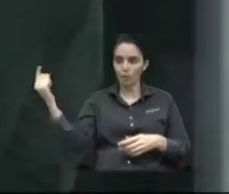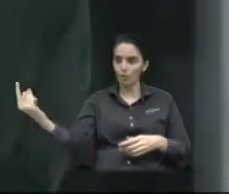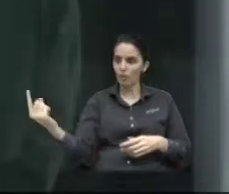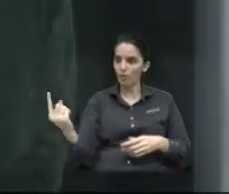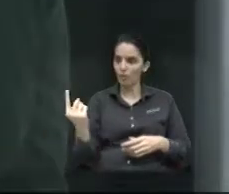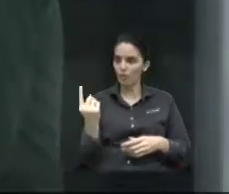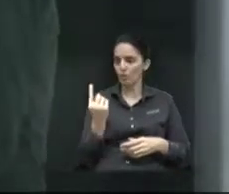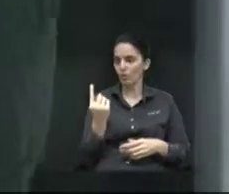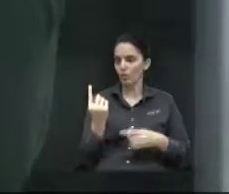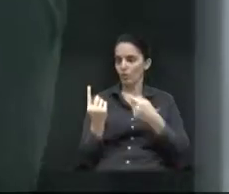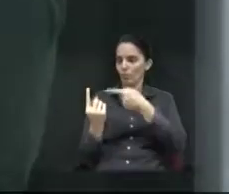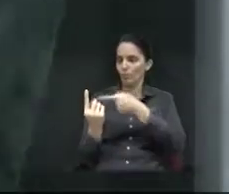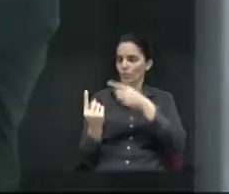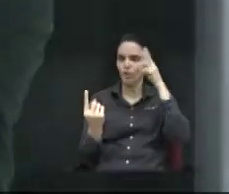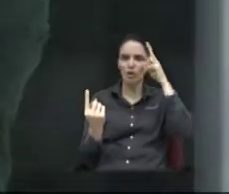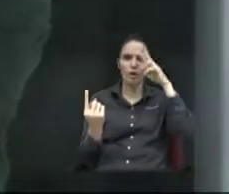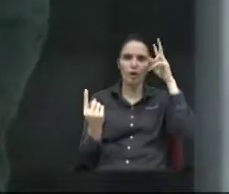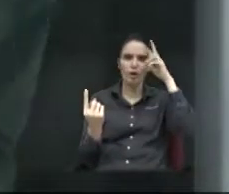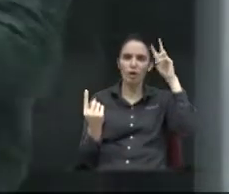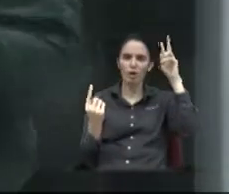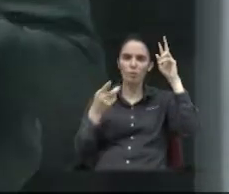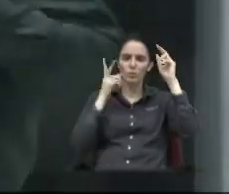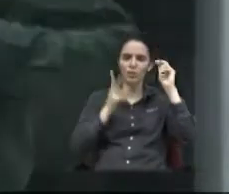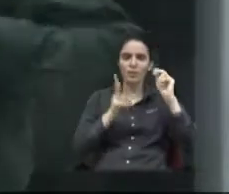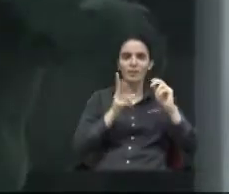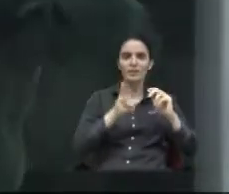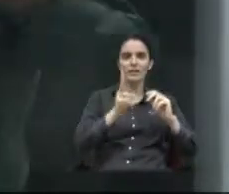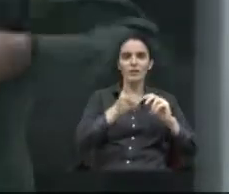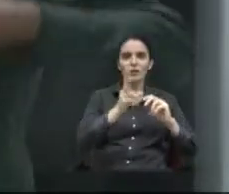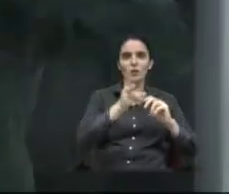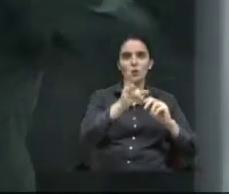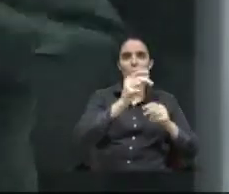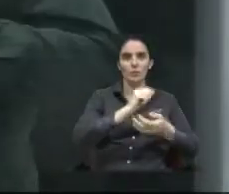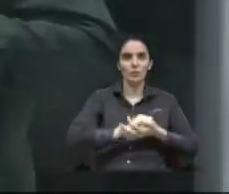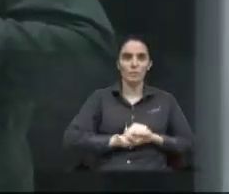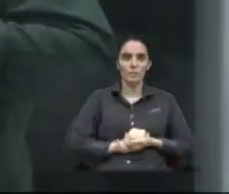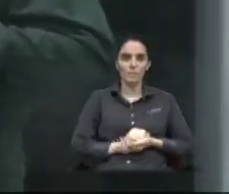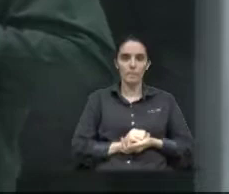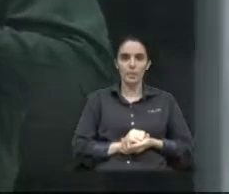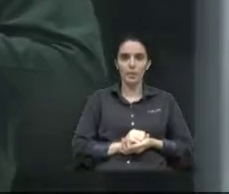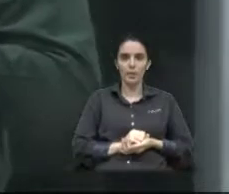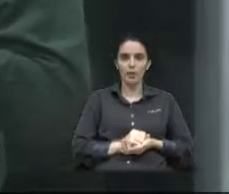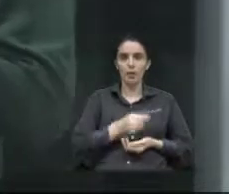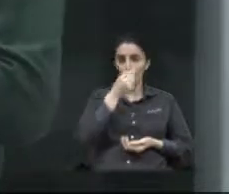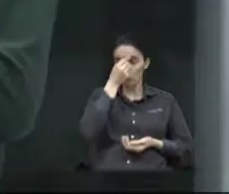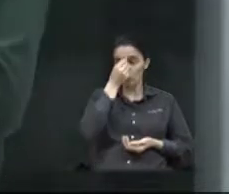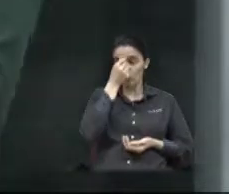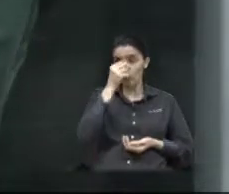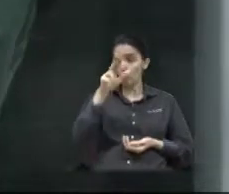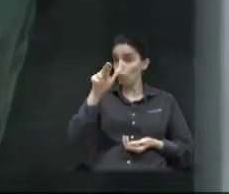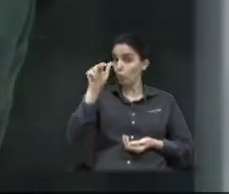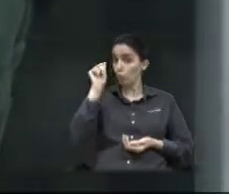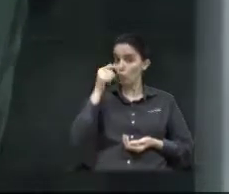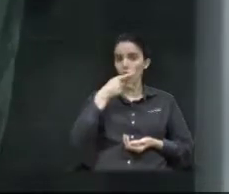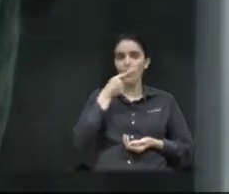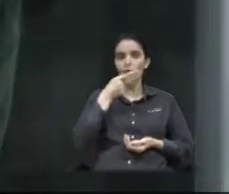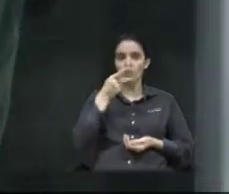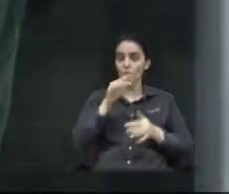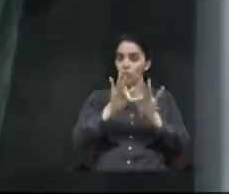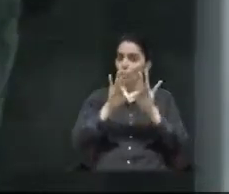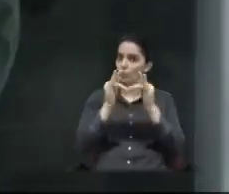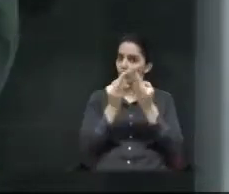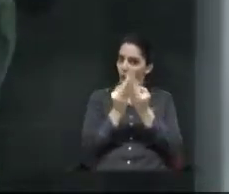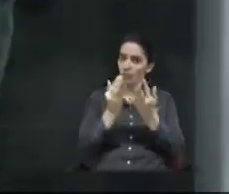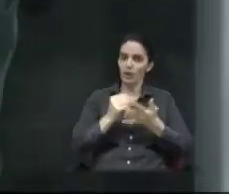para sempre. Nunca, doutor Rafael, falei aqui da minha família, de meu filho, de alguma coisa, mas hoje eu quero pedir